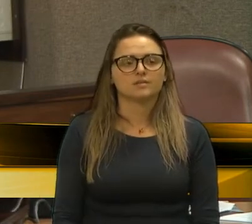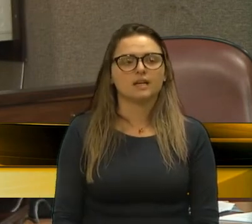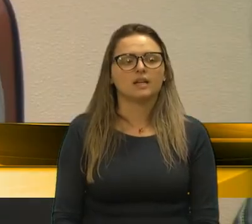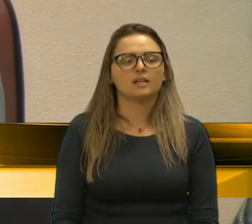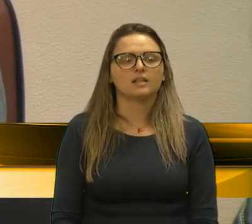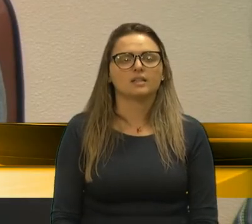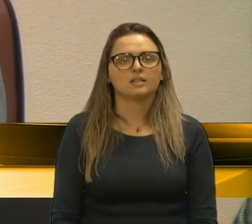discussão